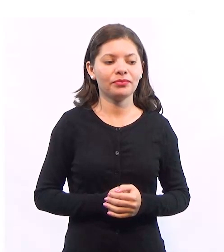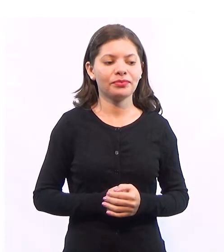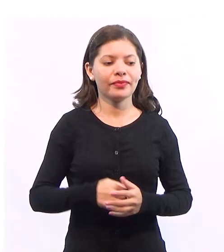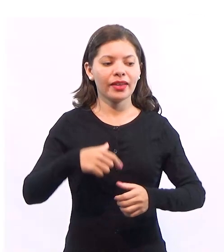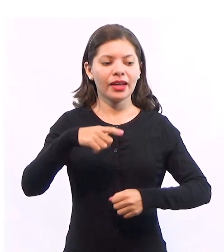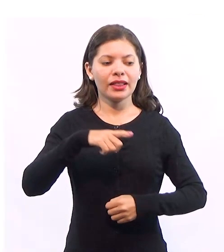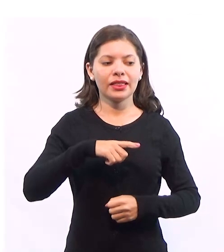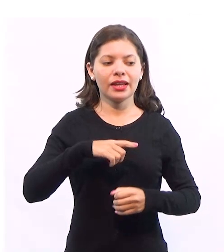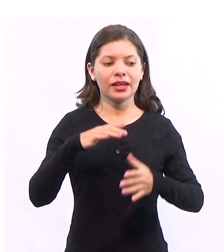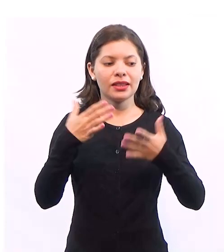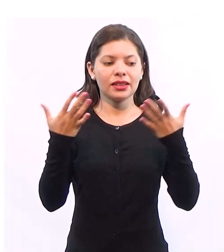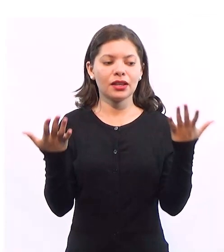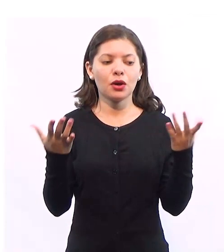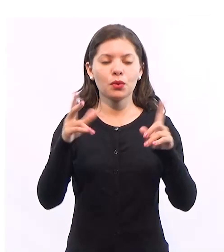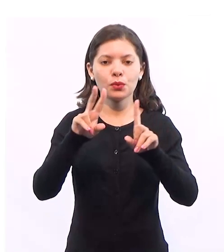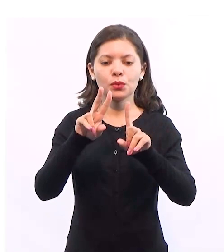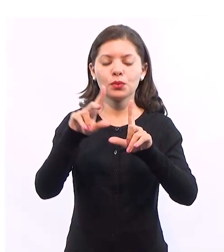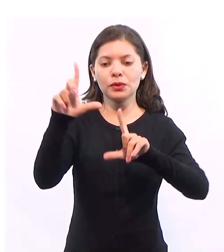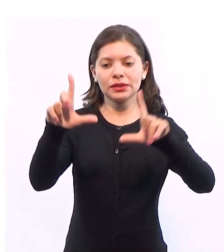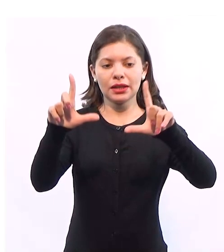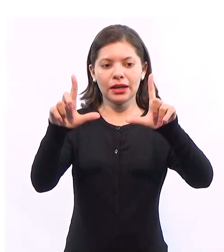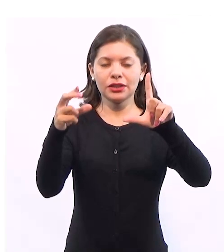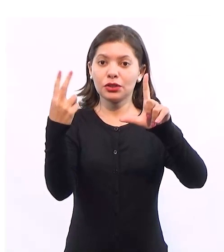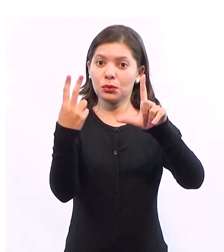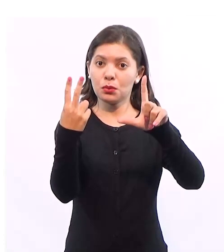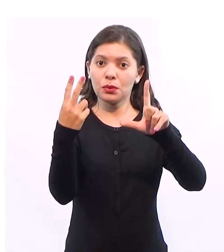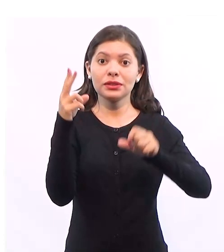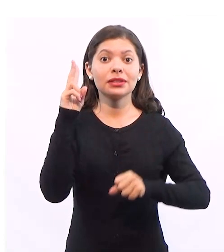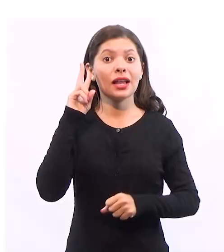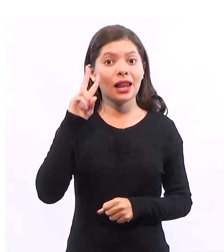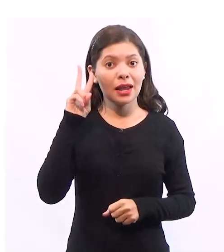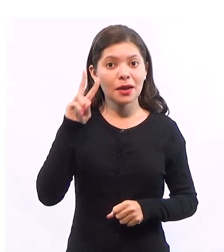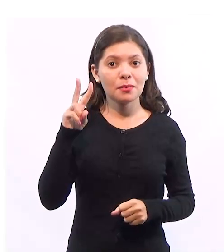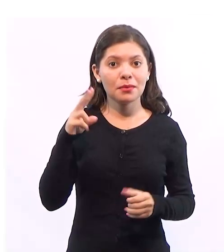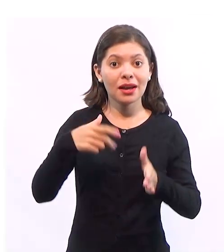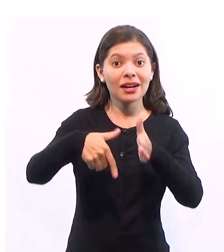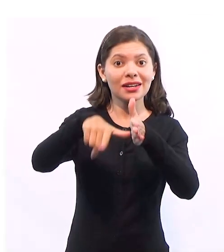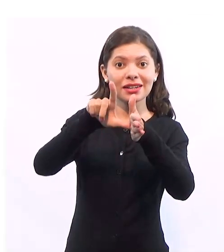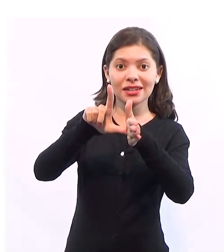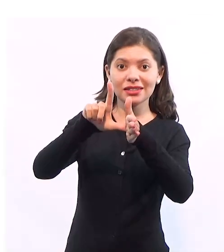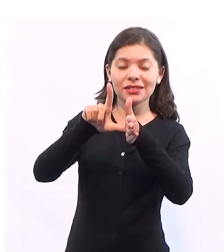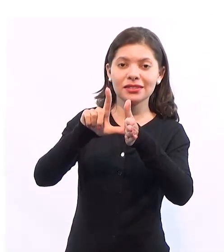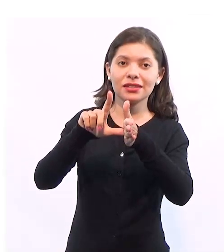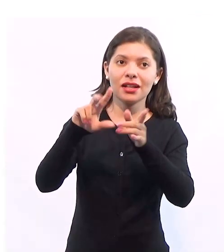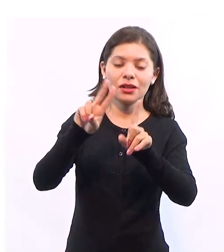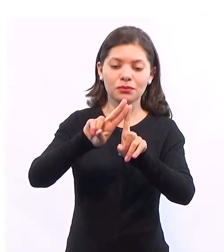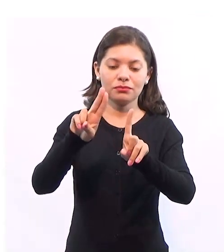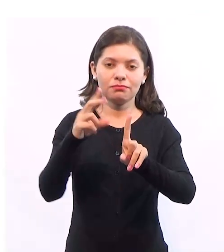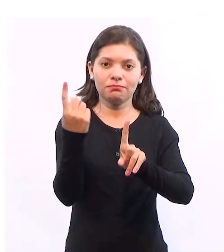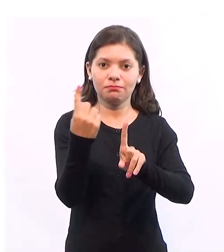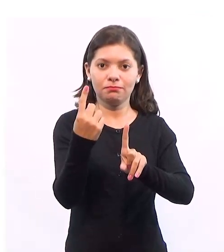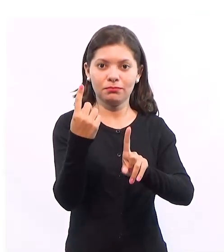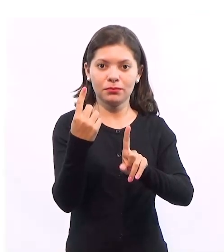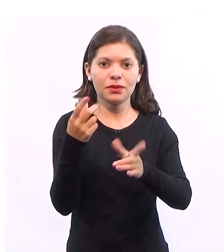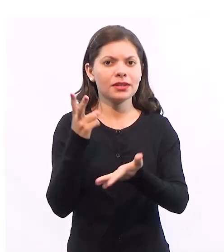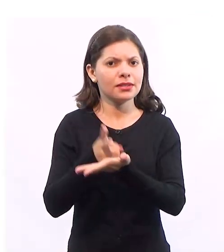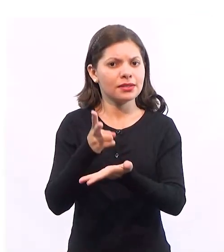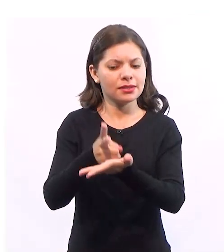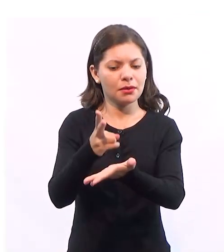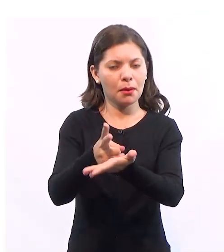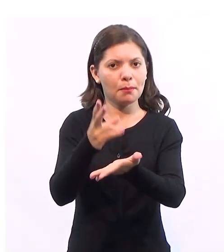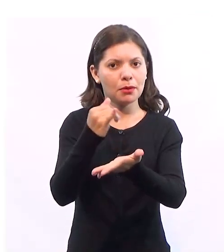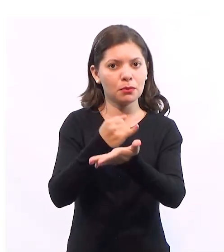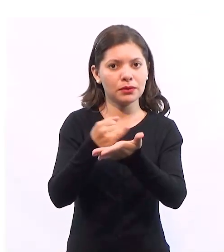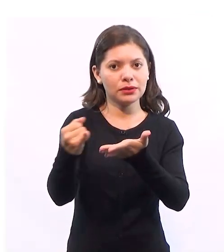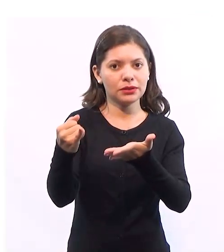Temos aqui então o nosso slide 2. Lembra que eu falei na unidade 1, tá? Que sempre, tá? No início aqui nós vamos